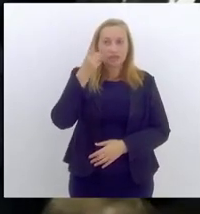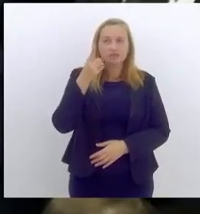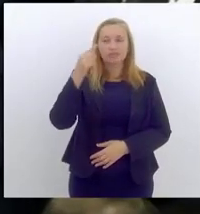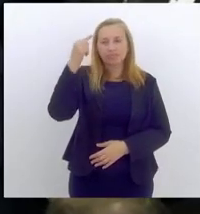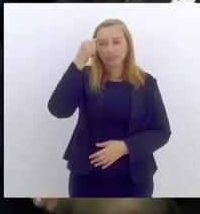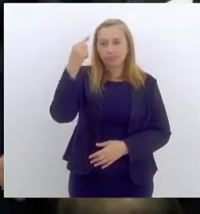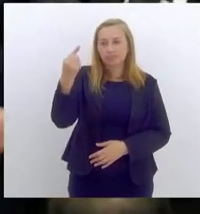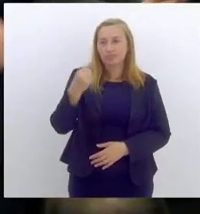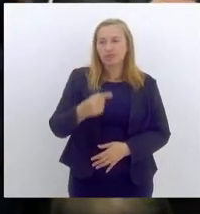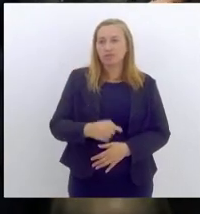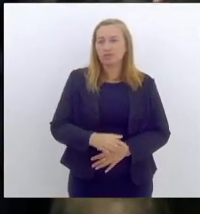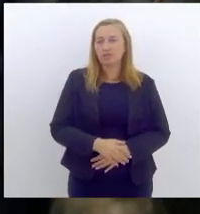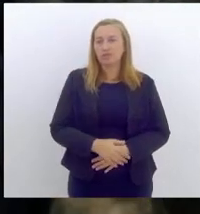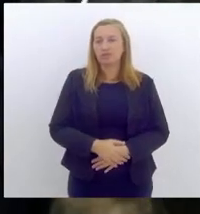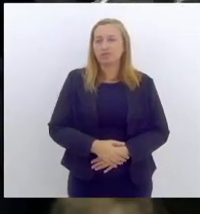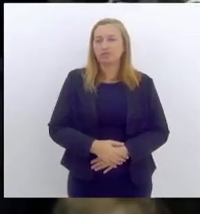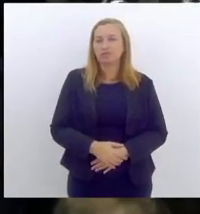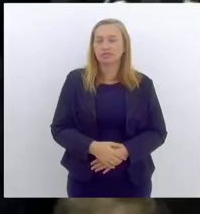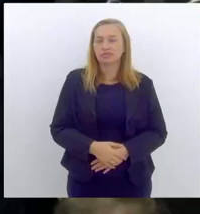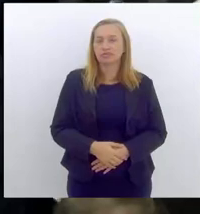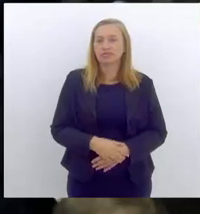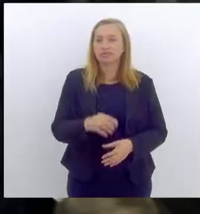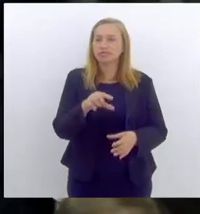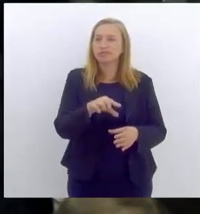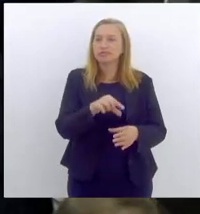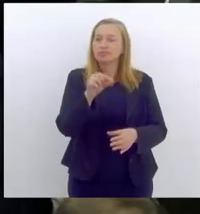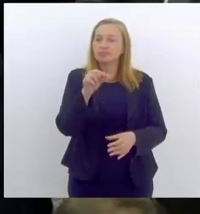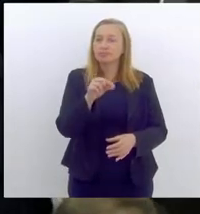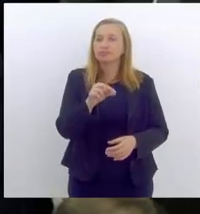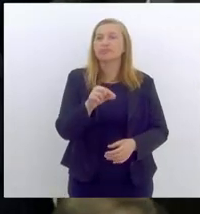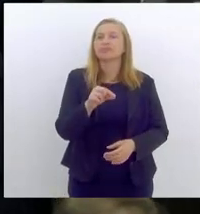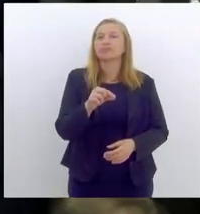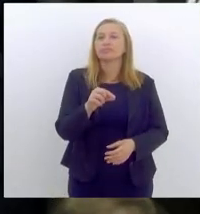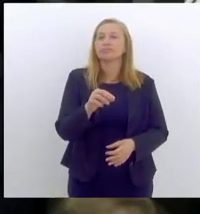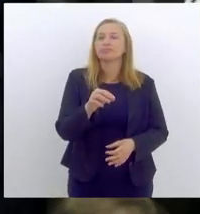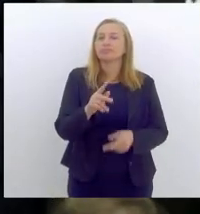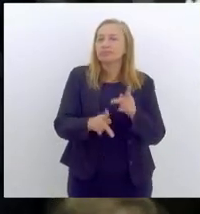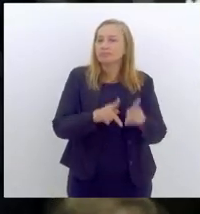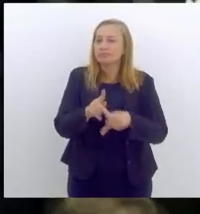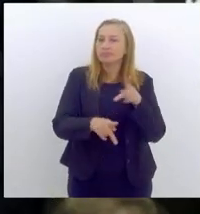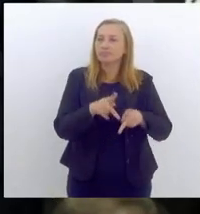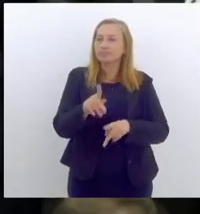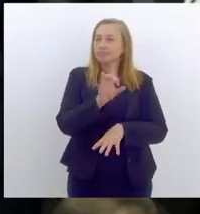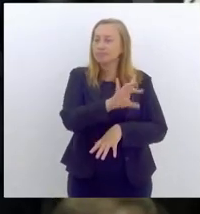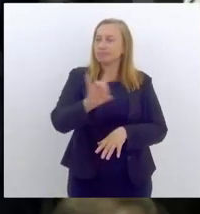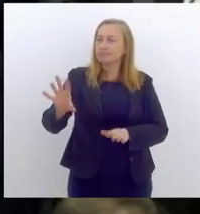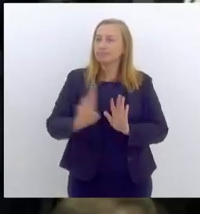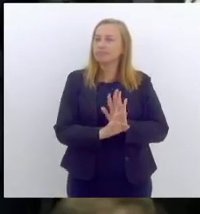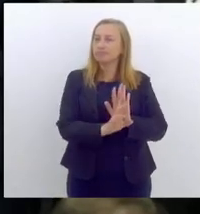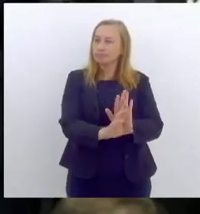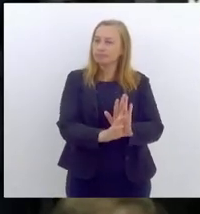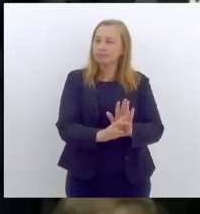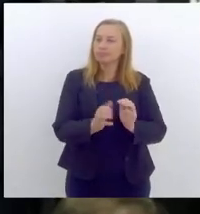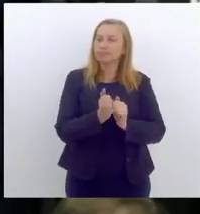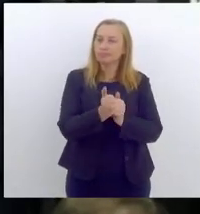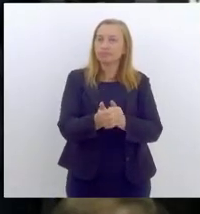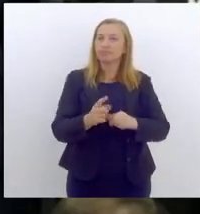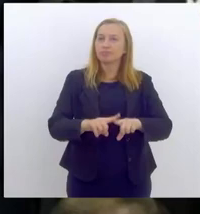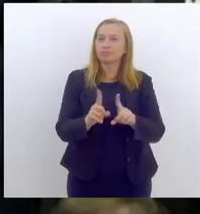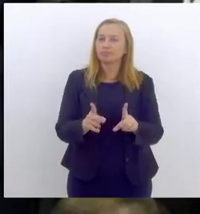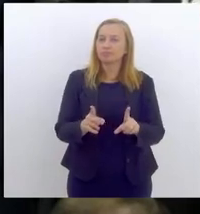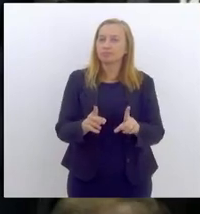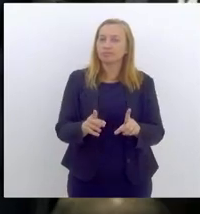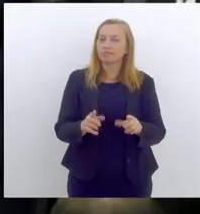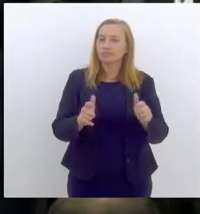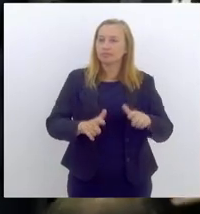opiniões diferentes. Eleitos pela população que cada um representa o seu segmento. Mas a unidade,